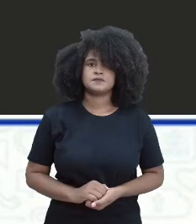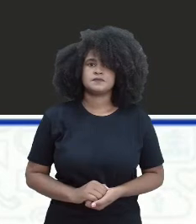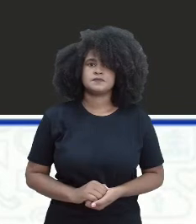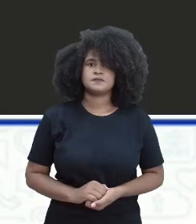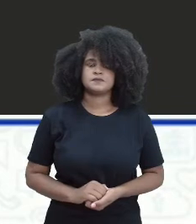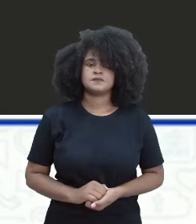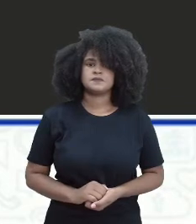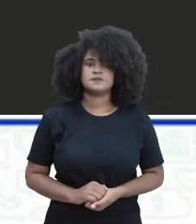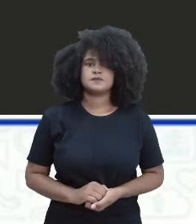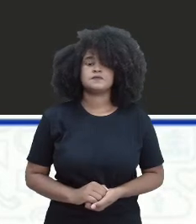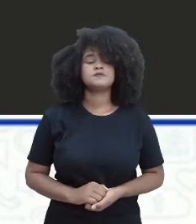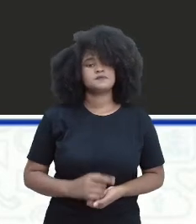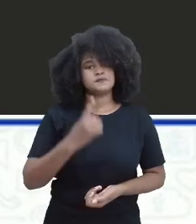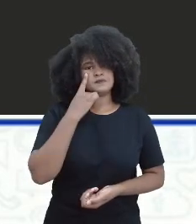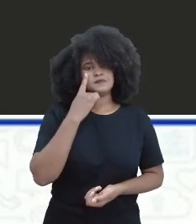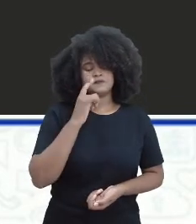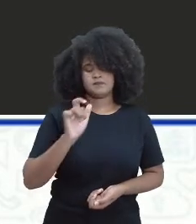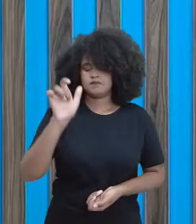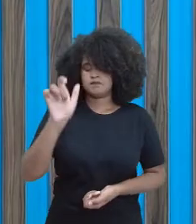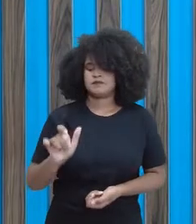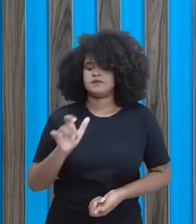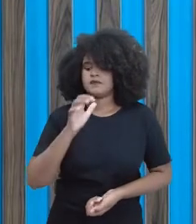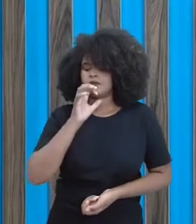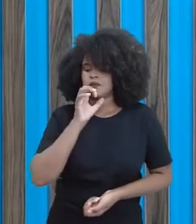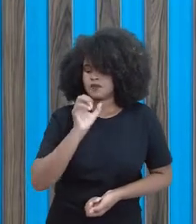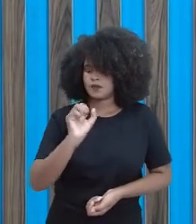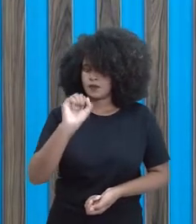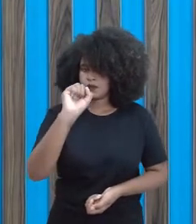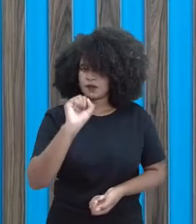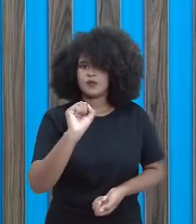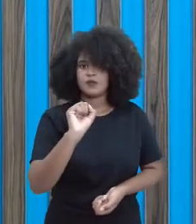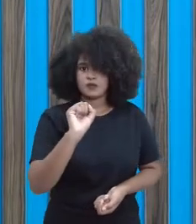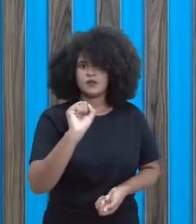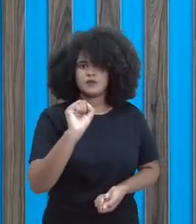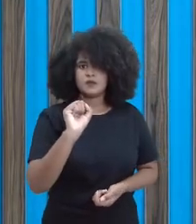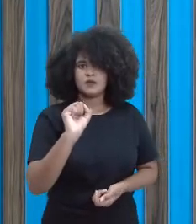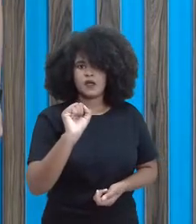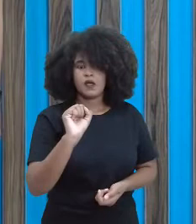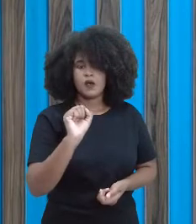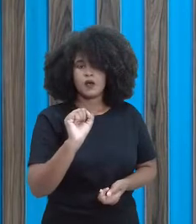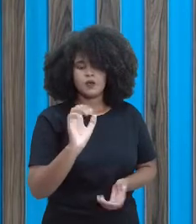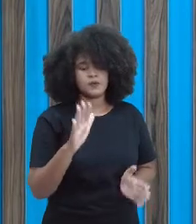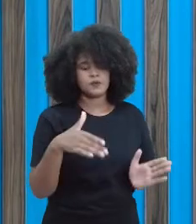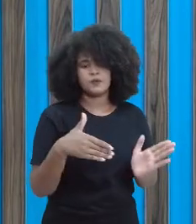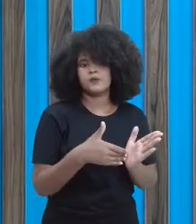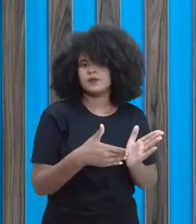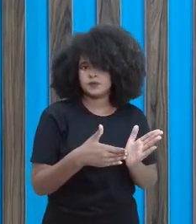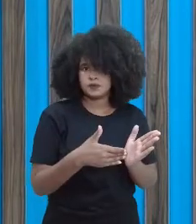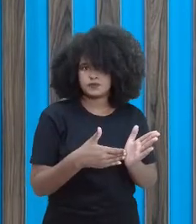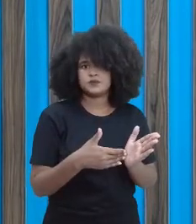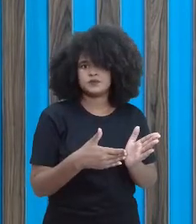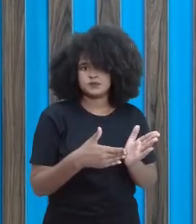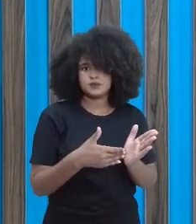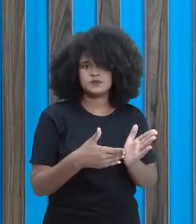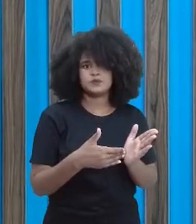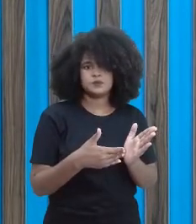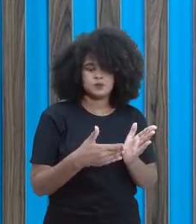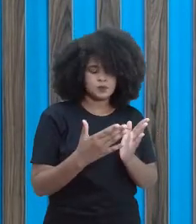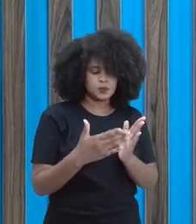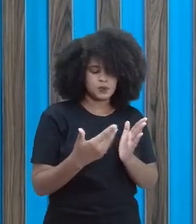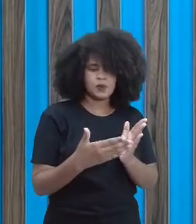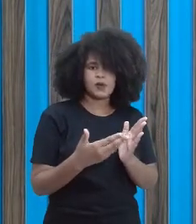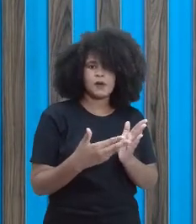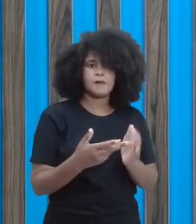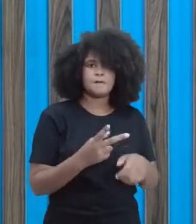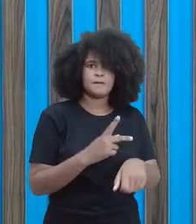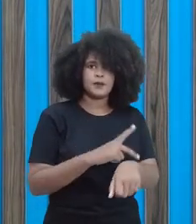em seu último trabalho, que foi a Pedagogia da Autonomia de 96, aliás,